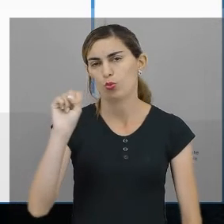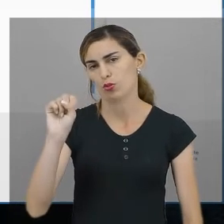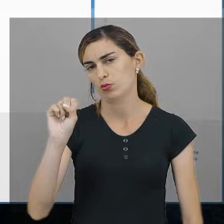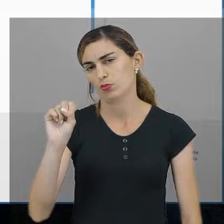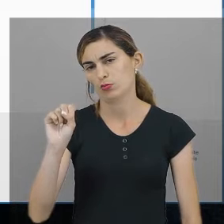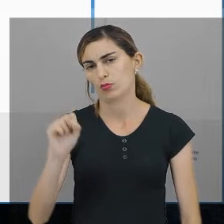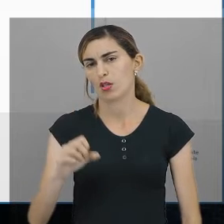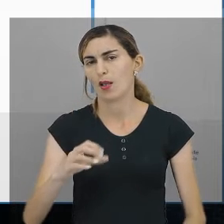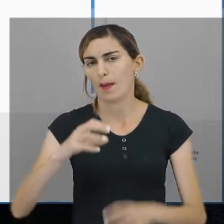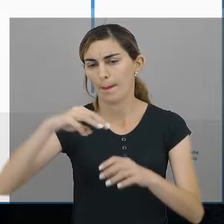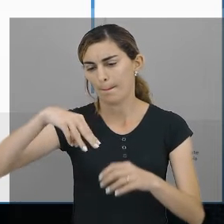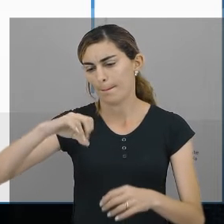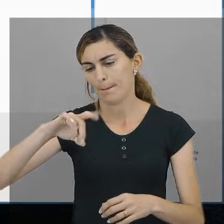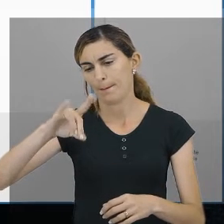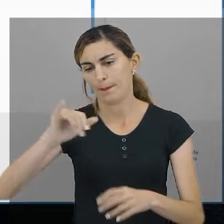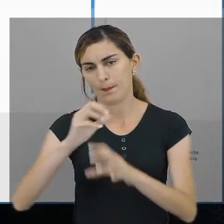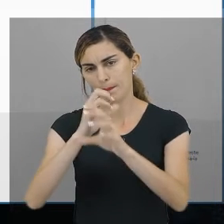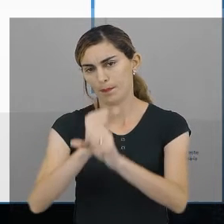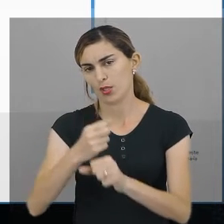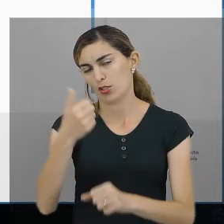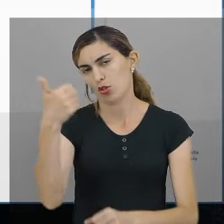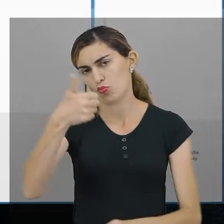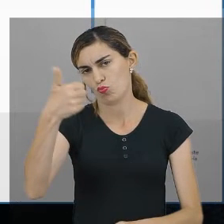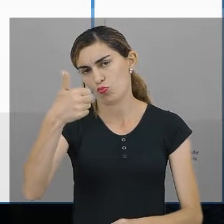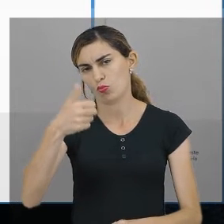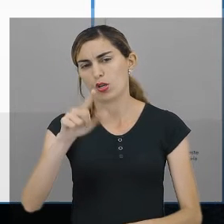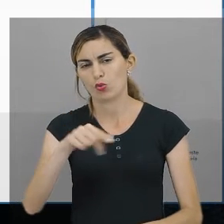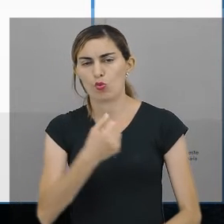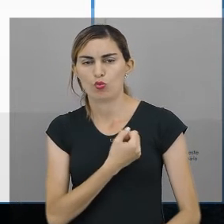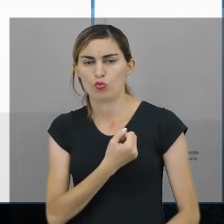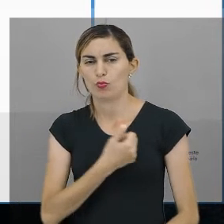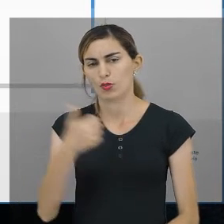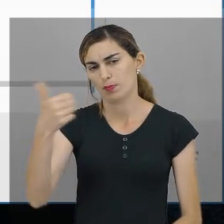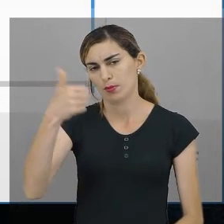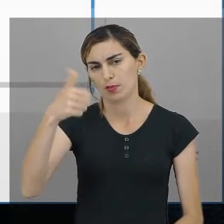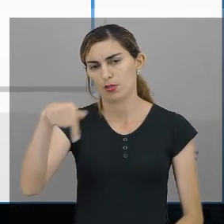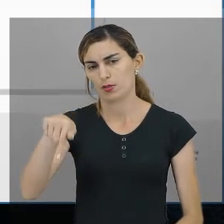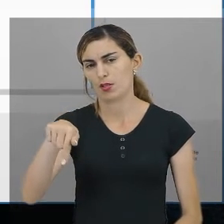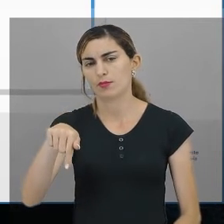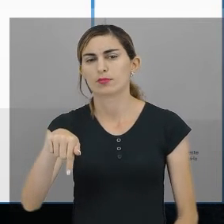1 seria o primeiro número, 7.